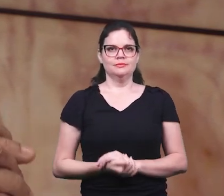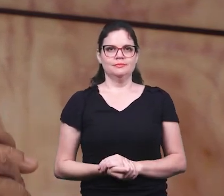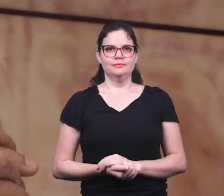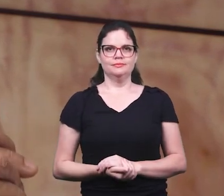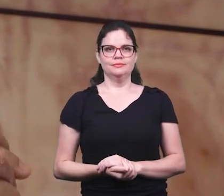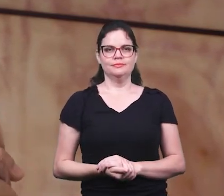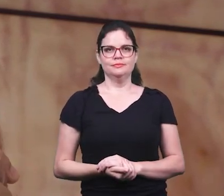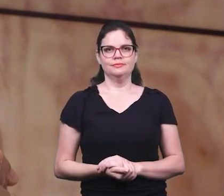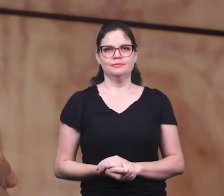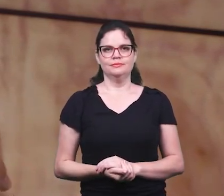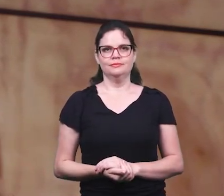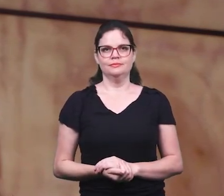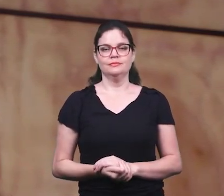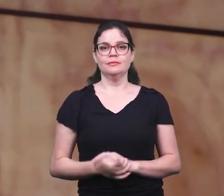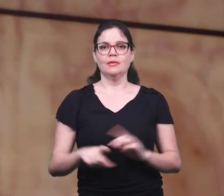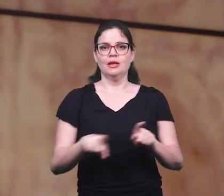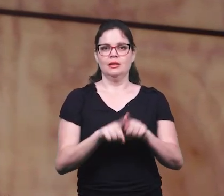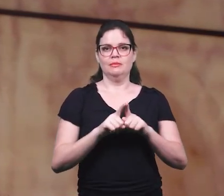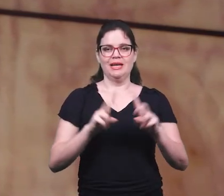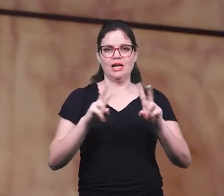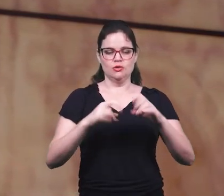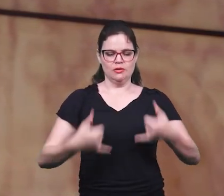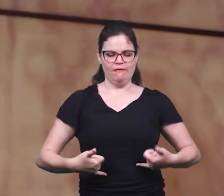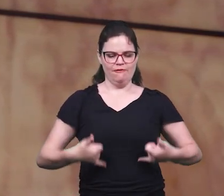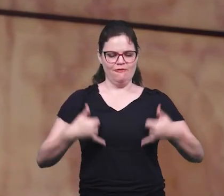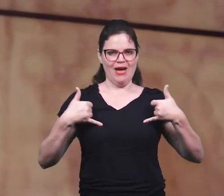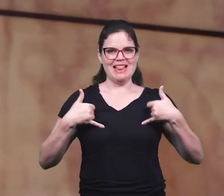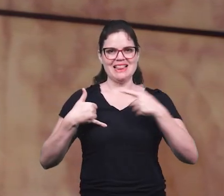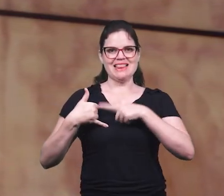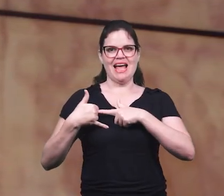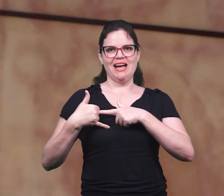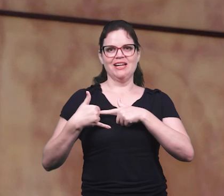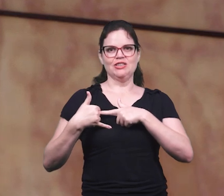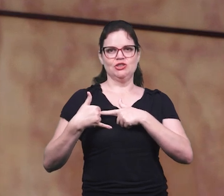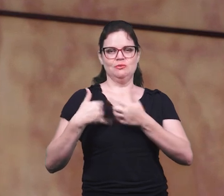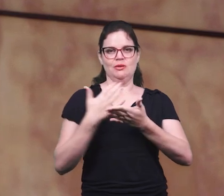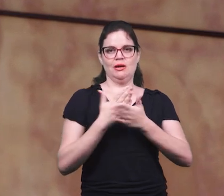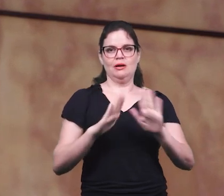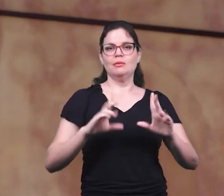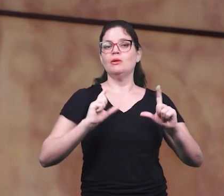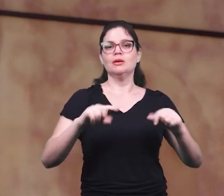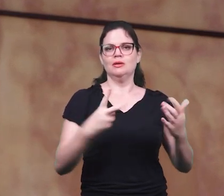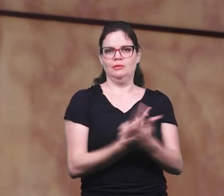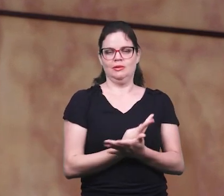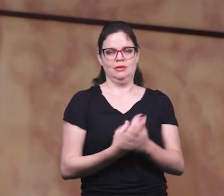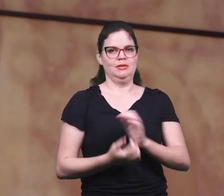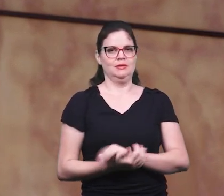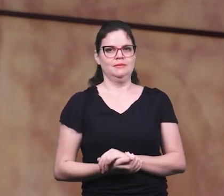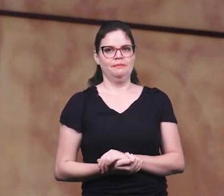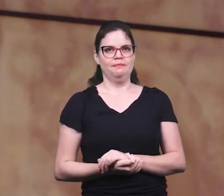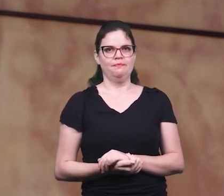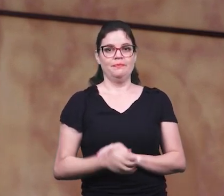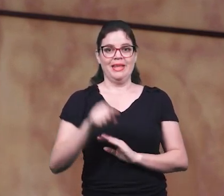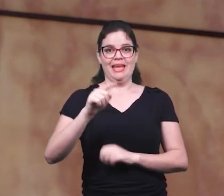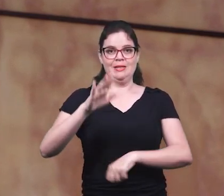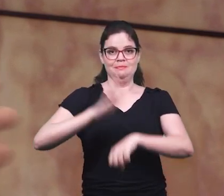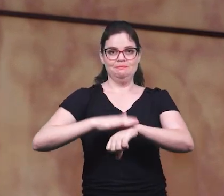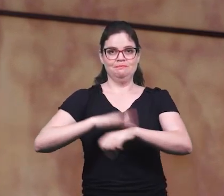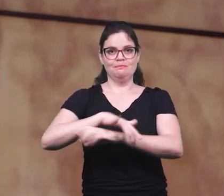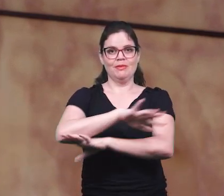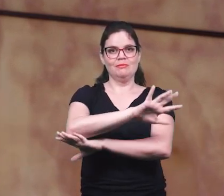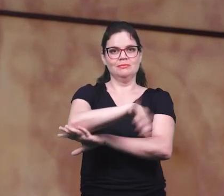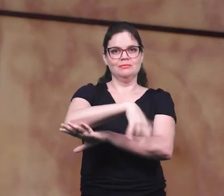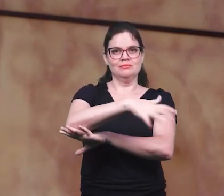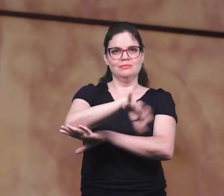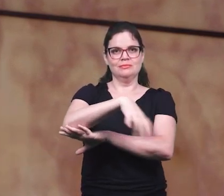questão, a chamada queima das vaidades. O que ele fez? Ele chegou um momento na vida que ele pegou o quê? Ele, em praça